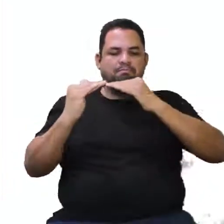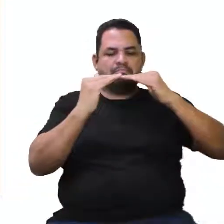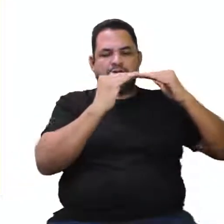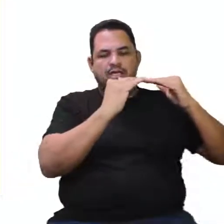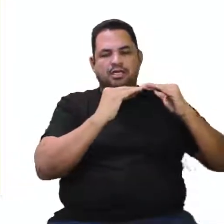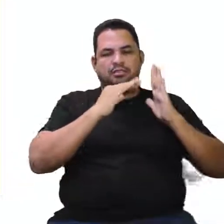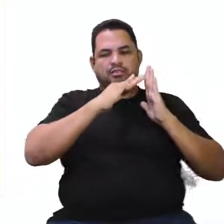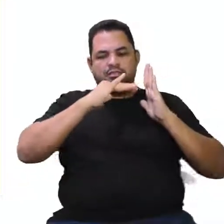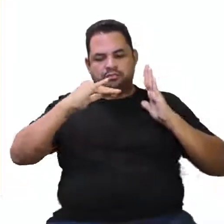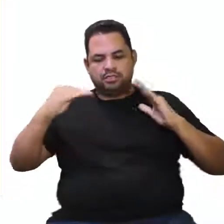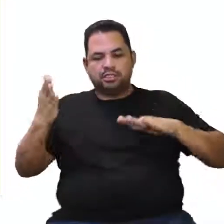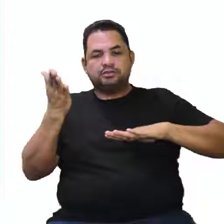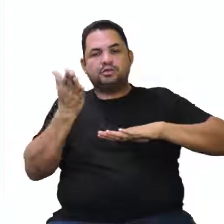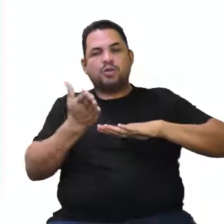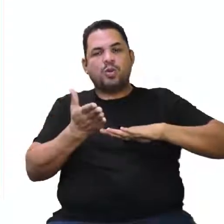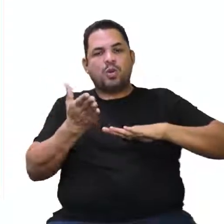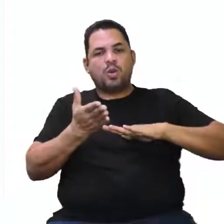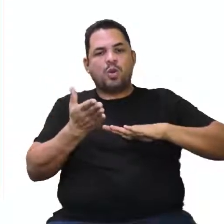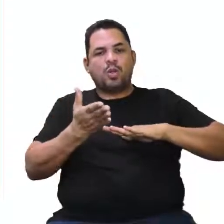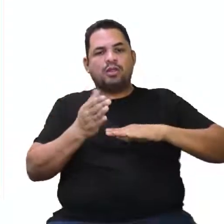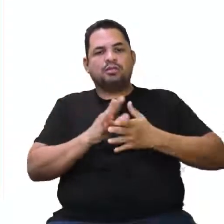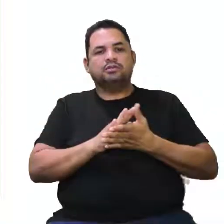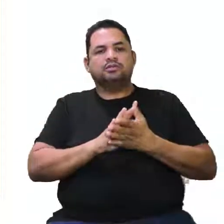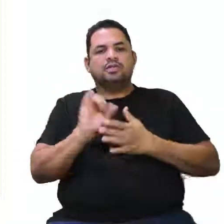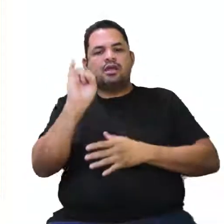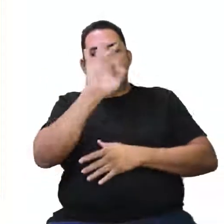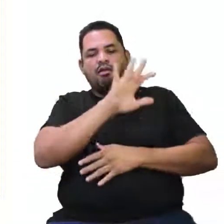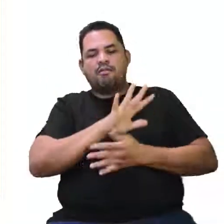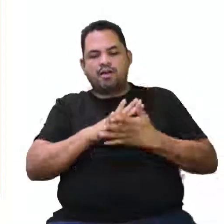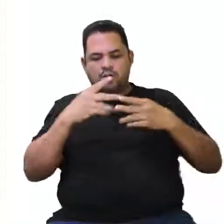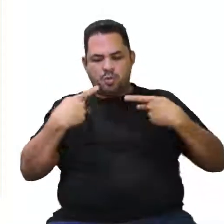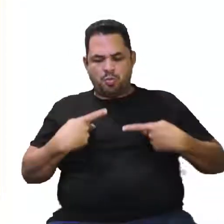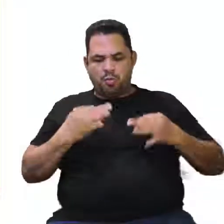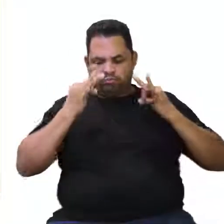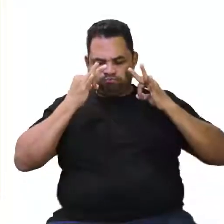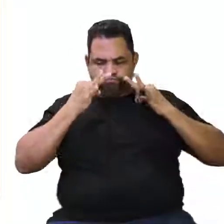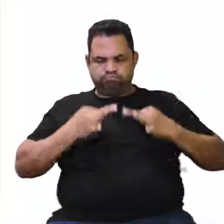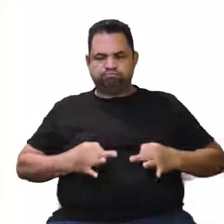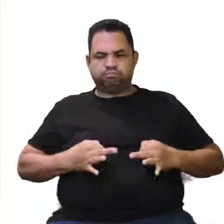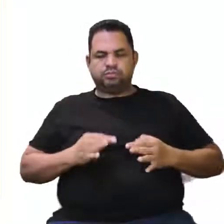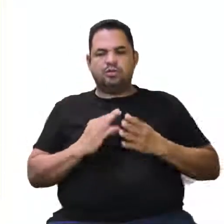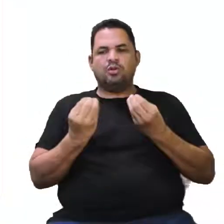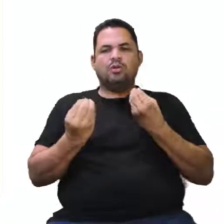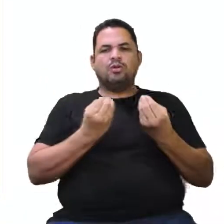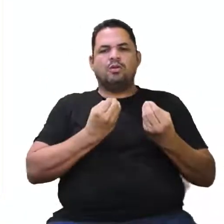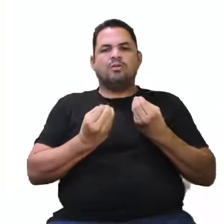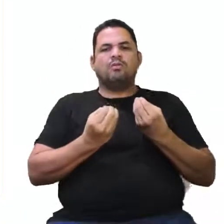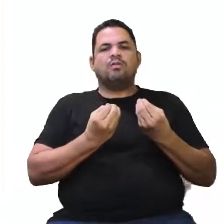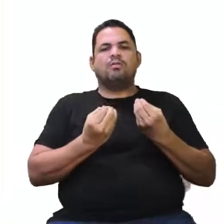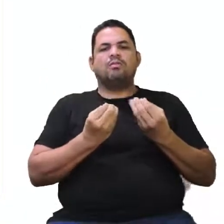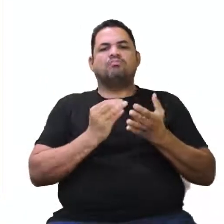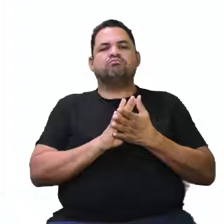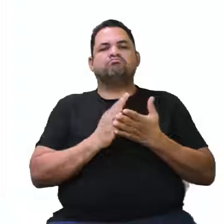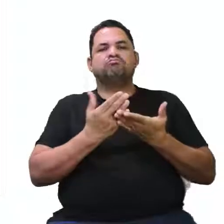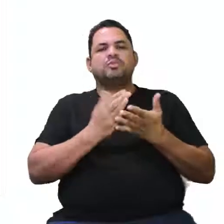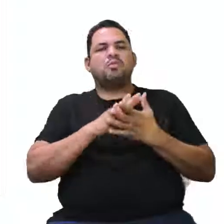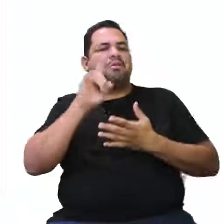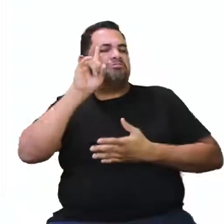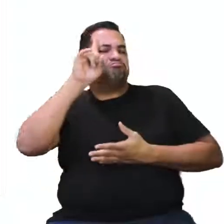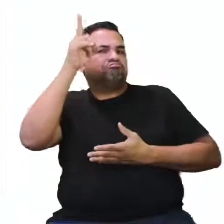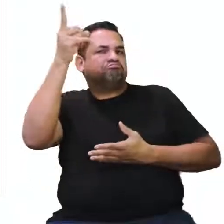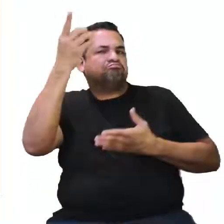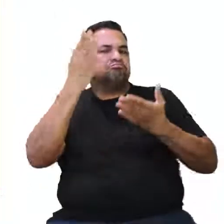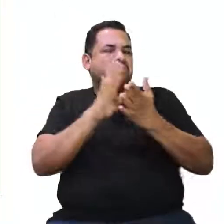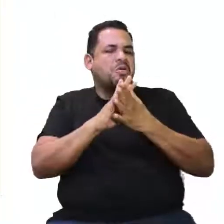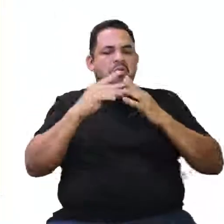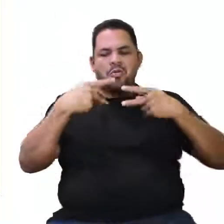estético contemporâneo e a imagem do corpo perfeito, né? Como que ele idealiza